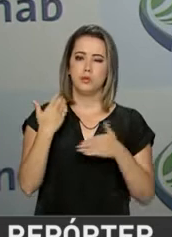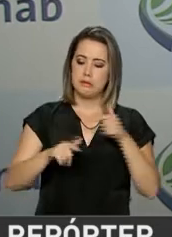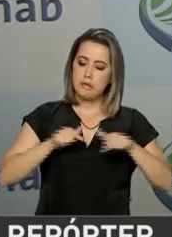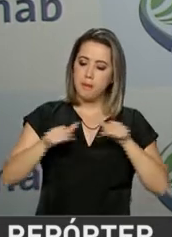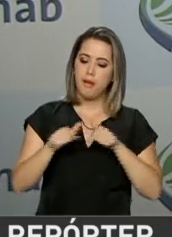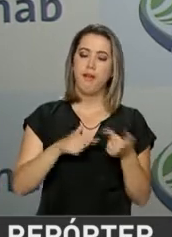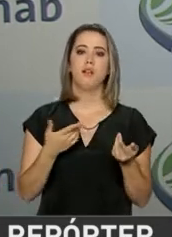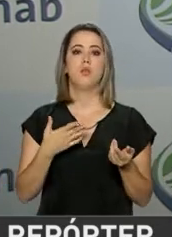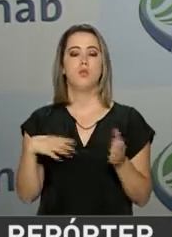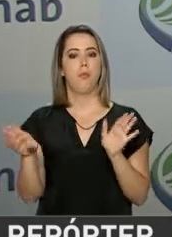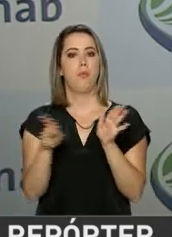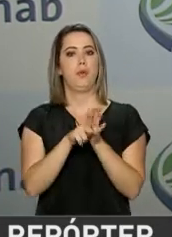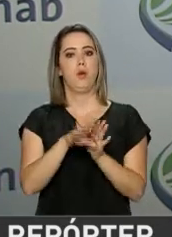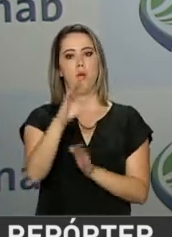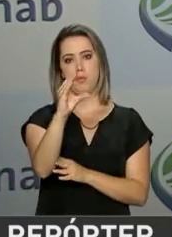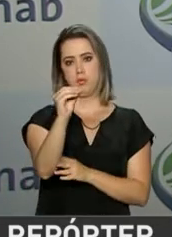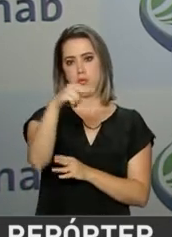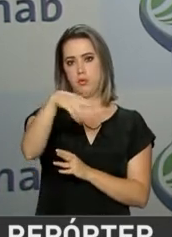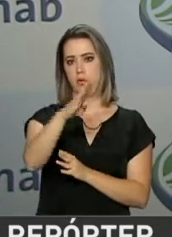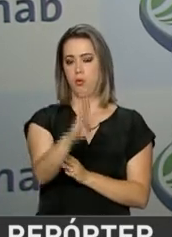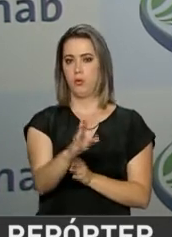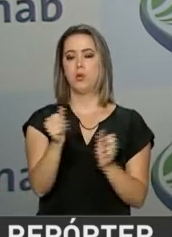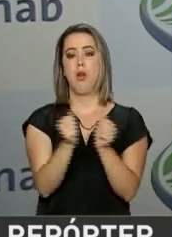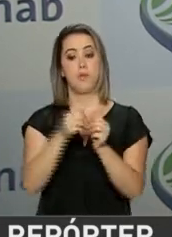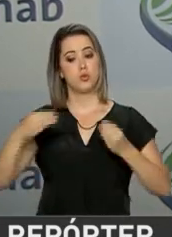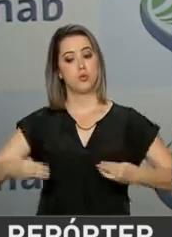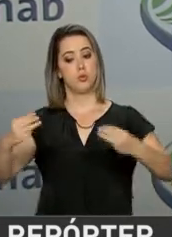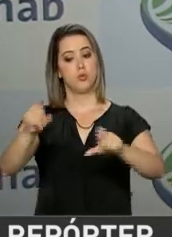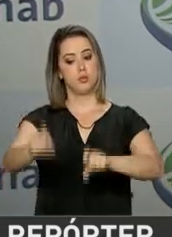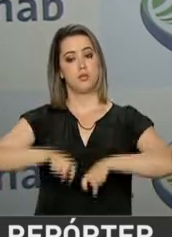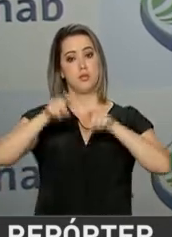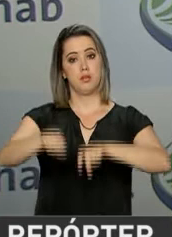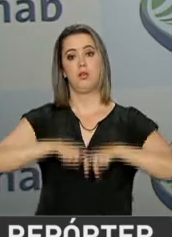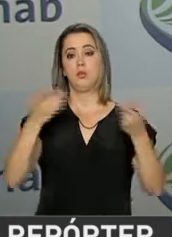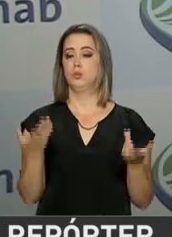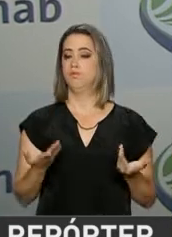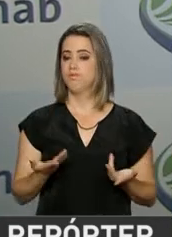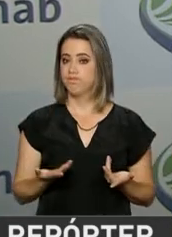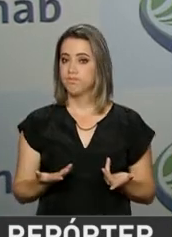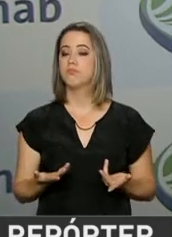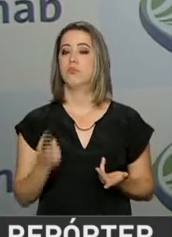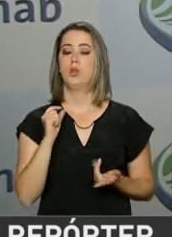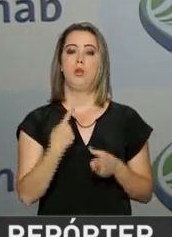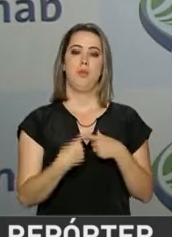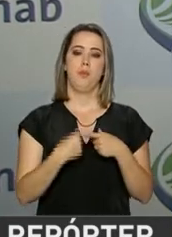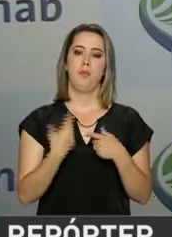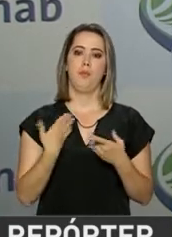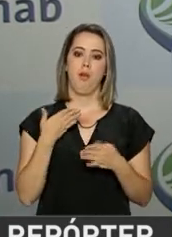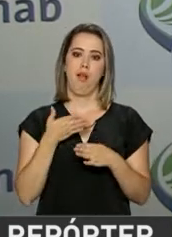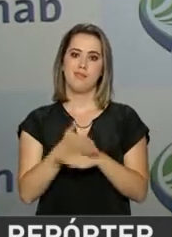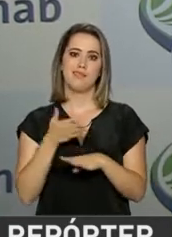conab e das áreas de governo o ministério da agricultura pecuária e abastecimento no que tange o